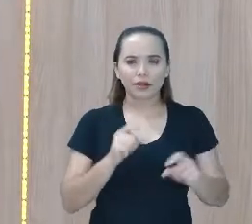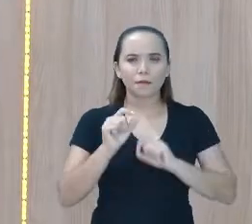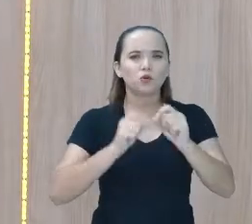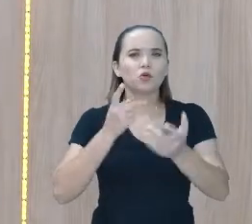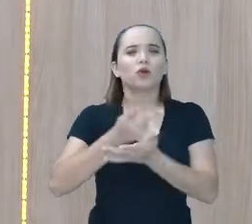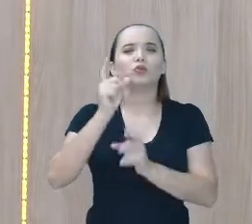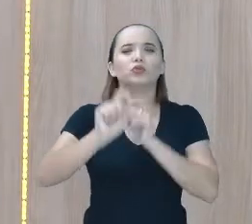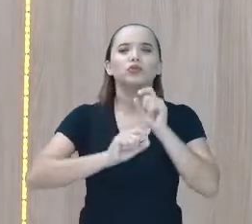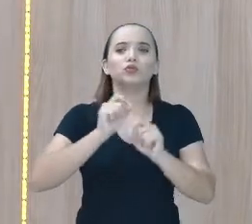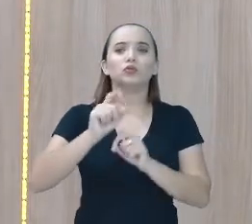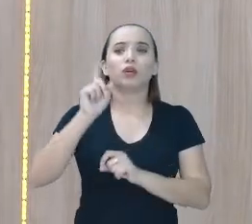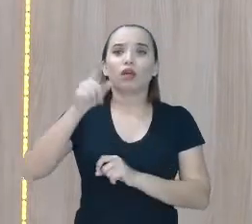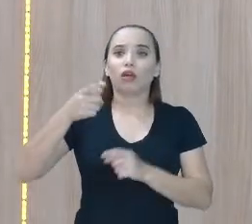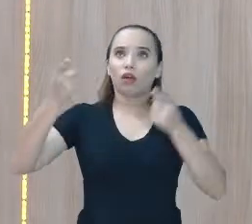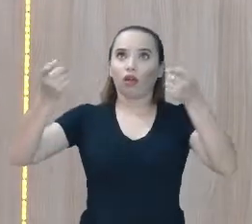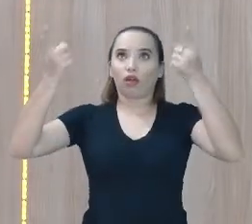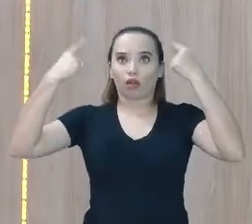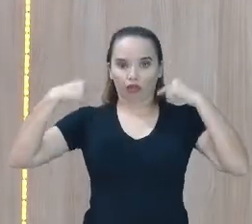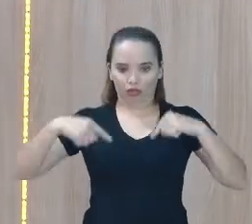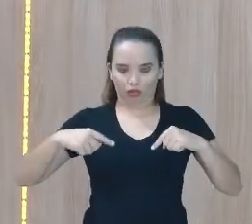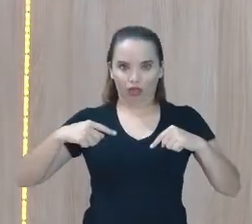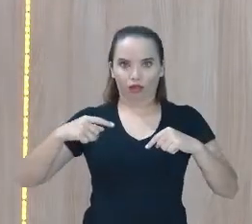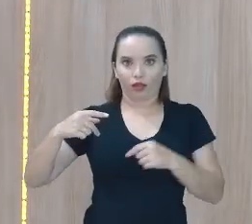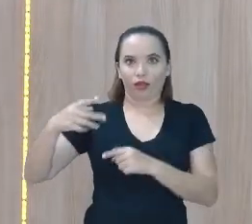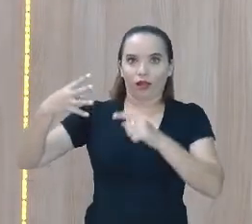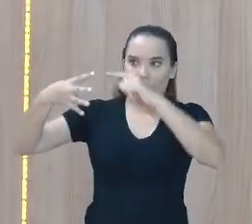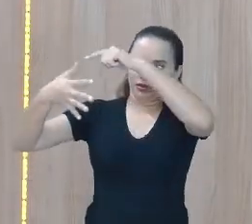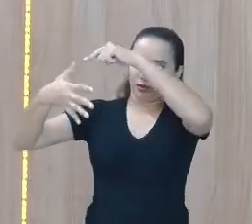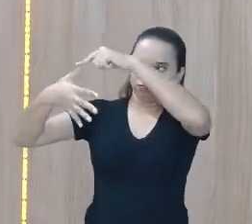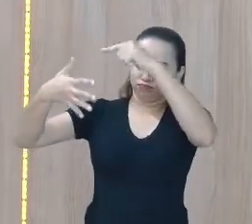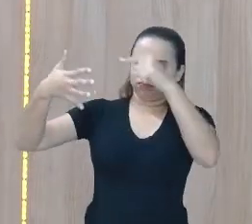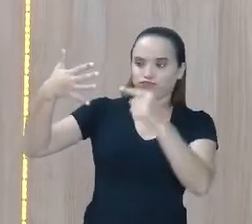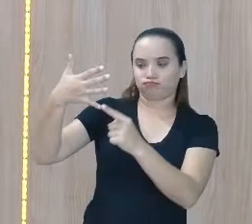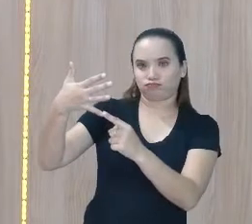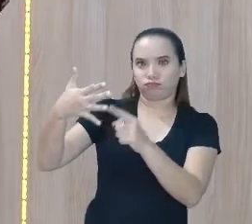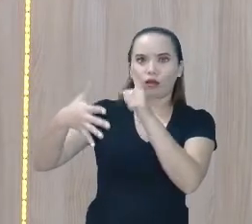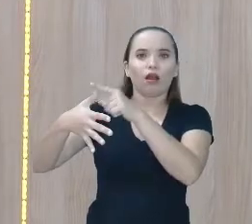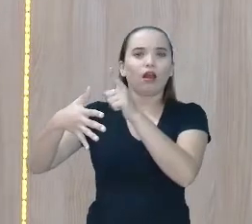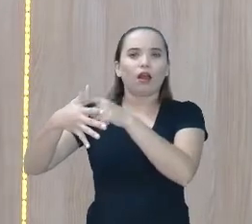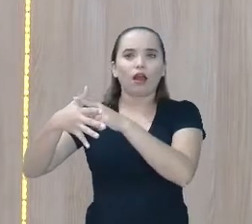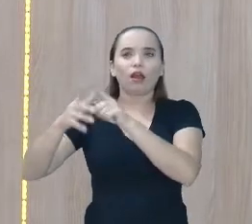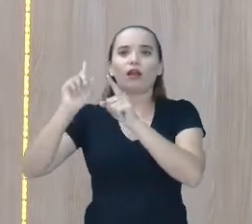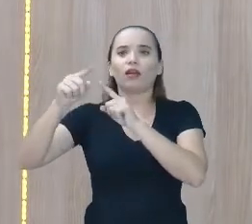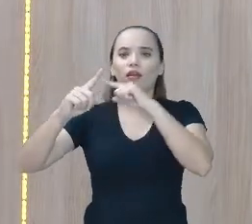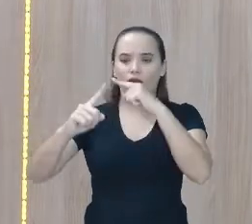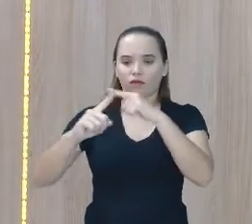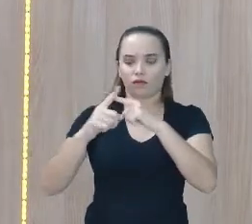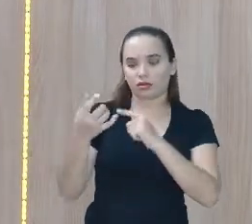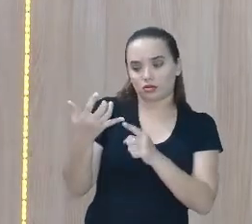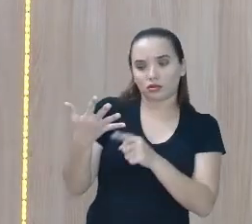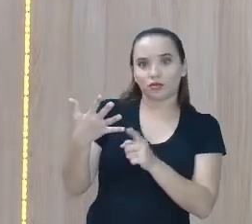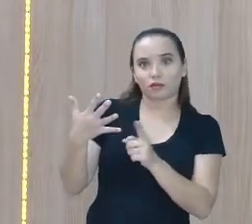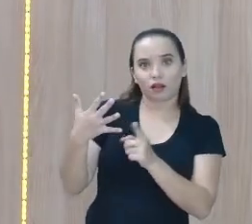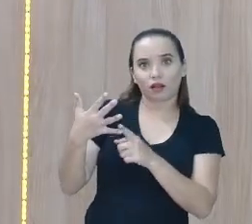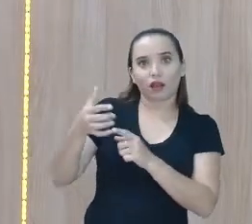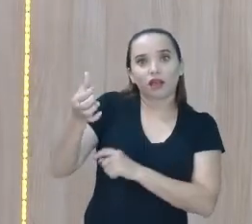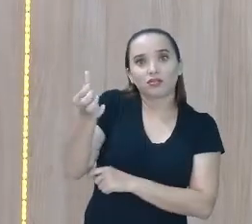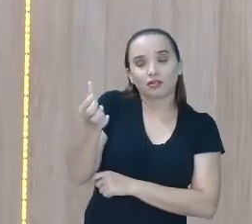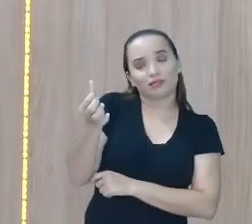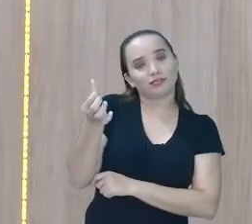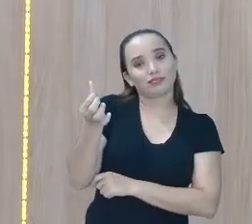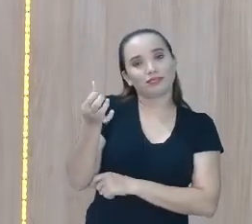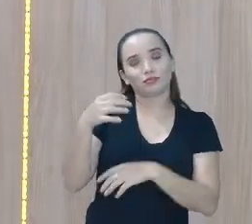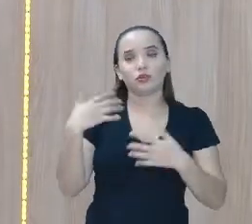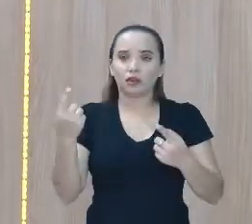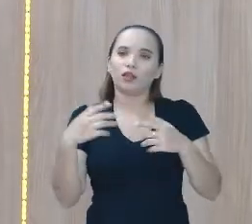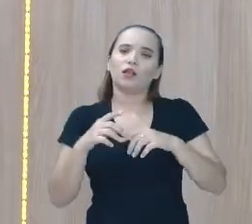dos números por 6, tá? Então, Pedro, por que o 0 continuou sendo 0? Porque 0 vezes qualquer